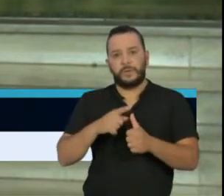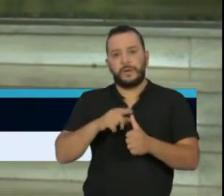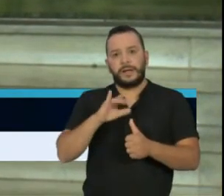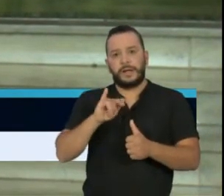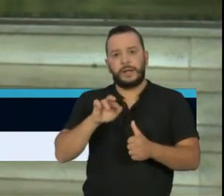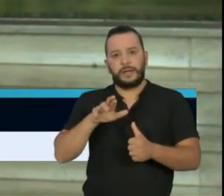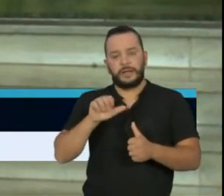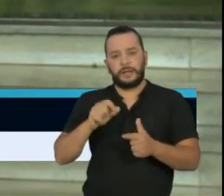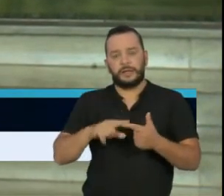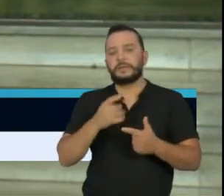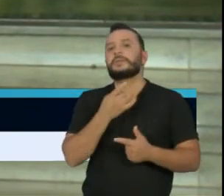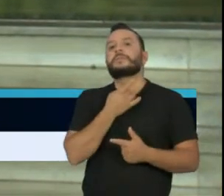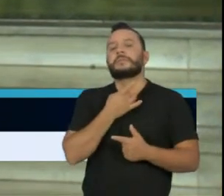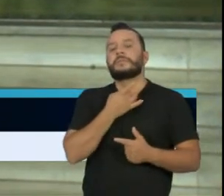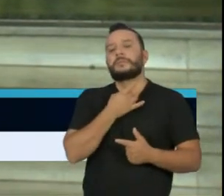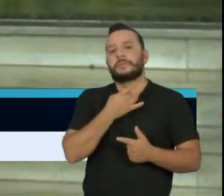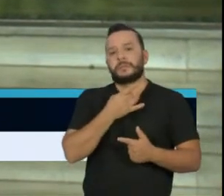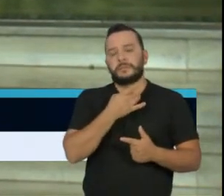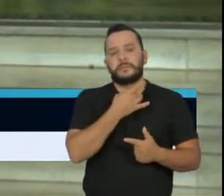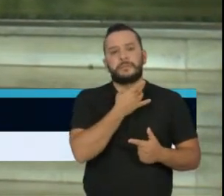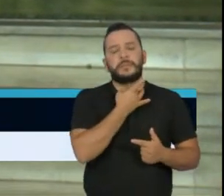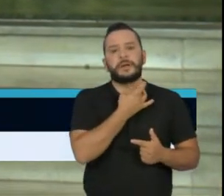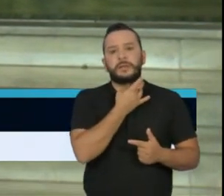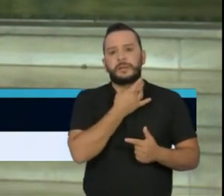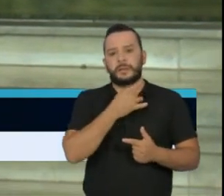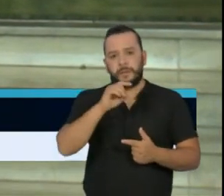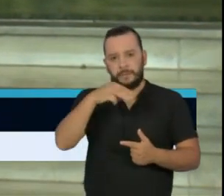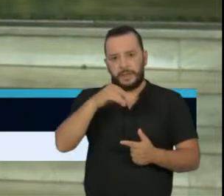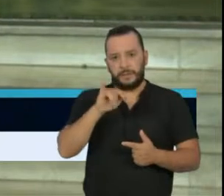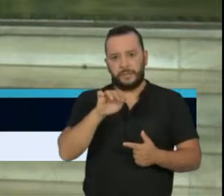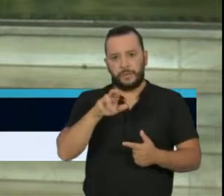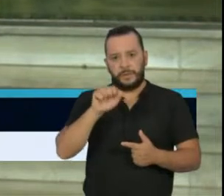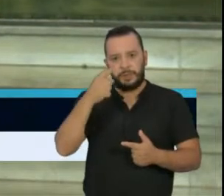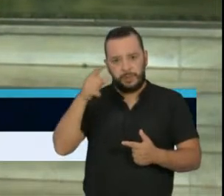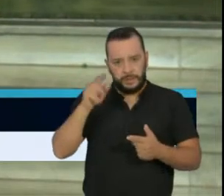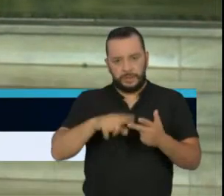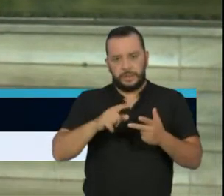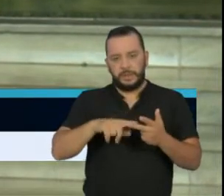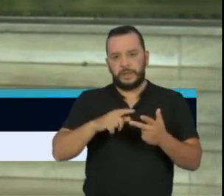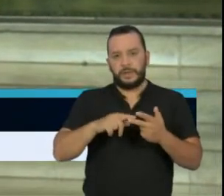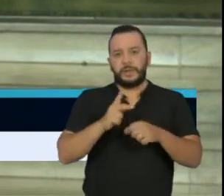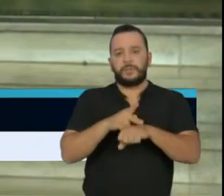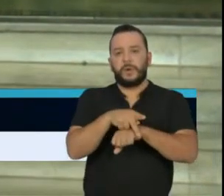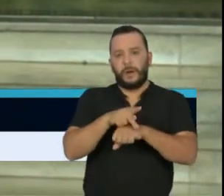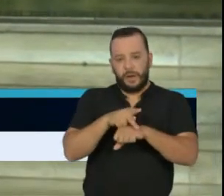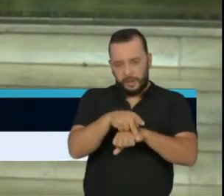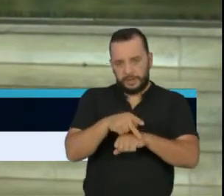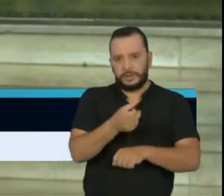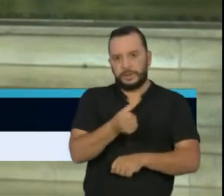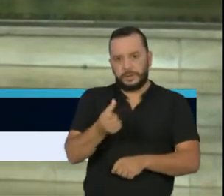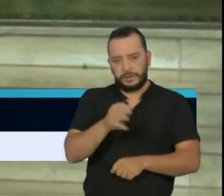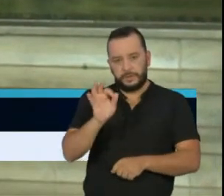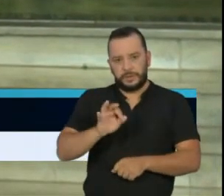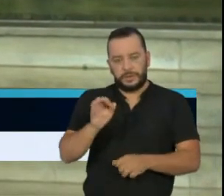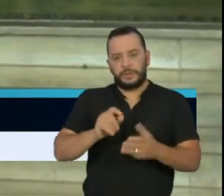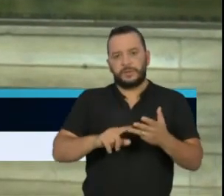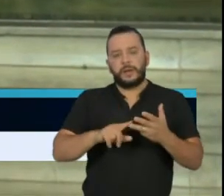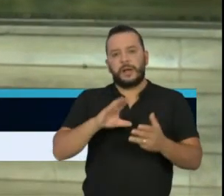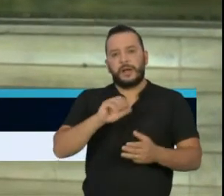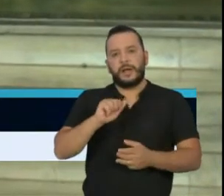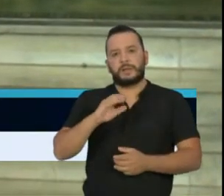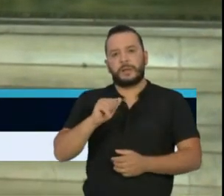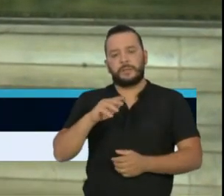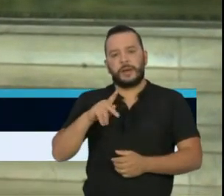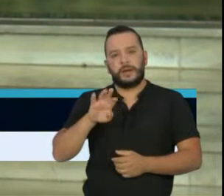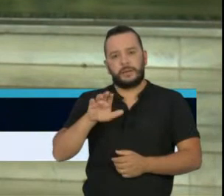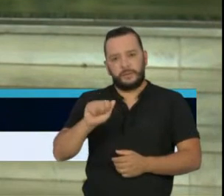Mairiporã e Poá, com 65% de isolamento. Caçapava e Itapecerica da Serra,